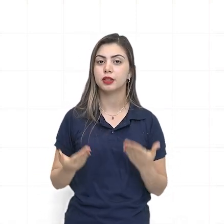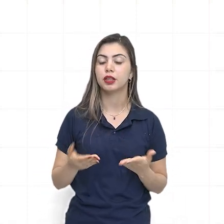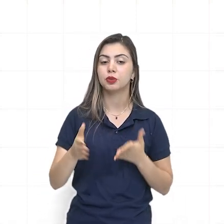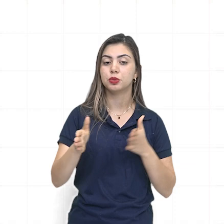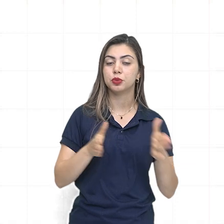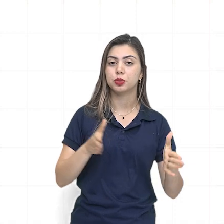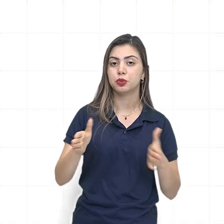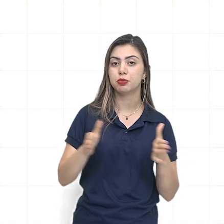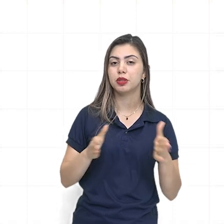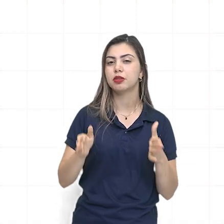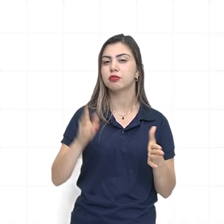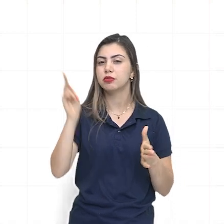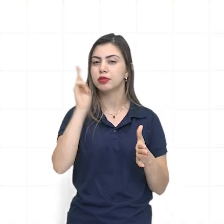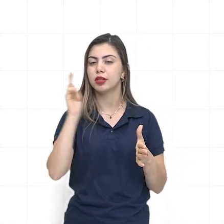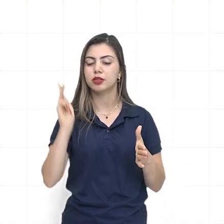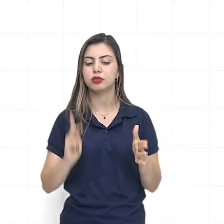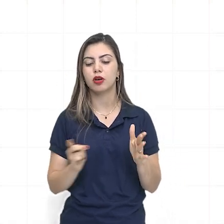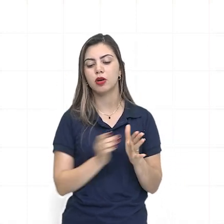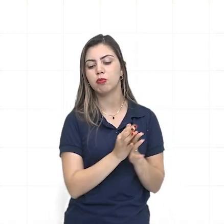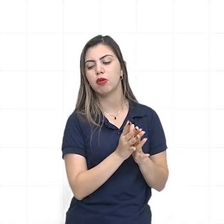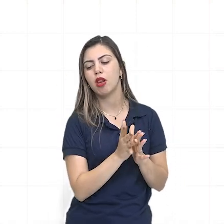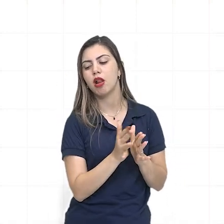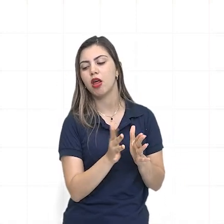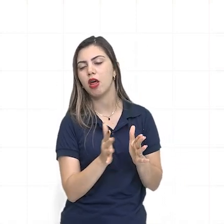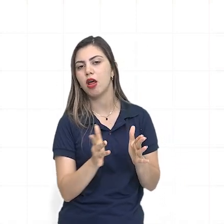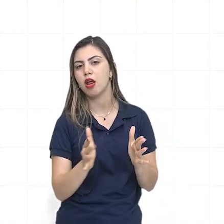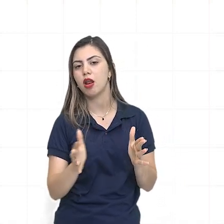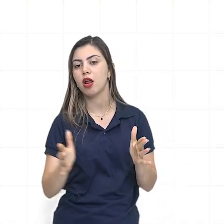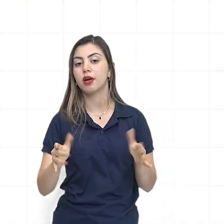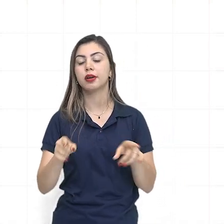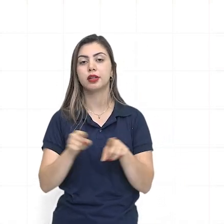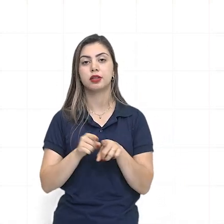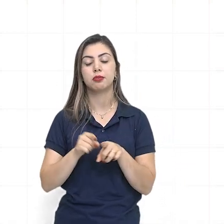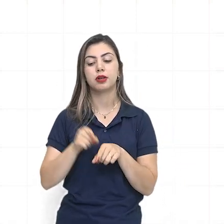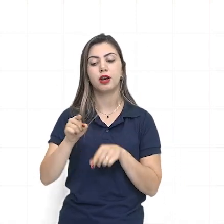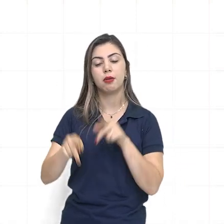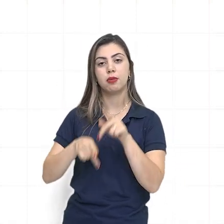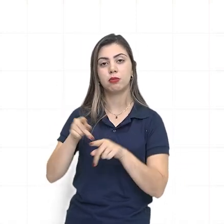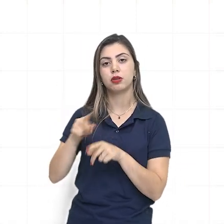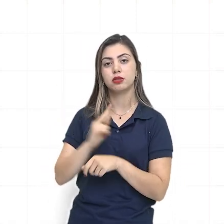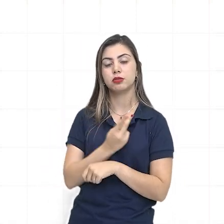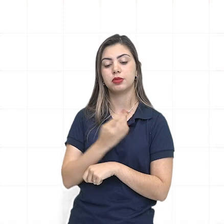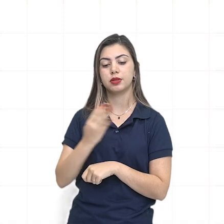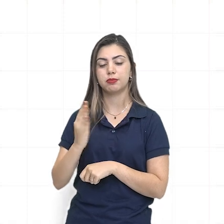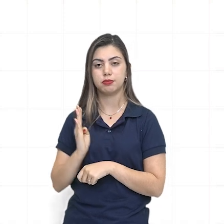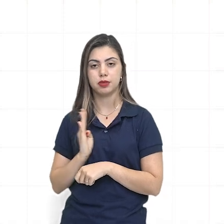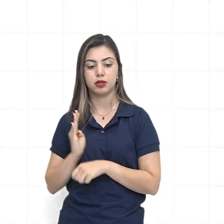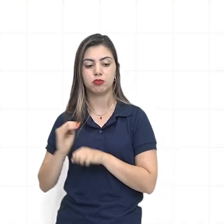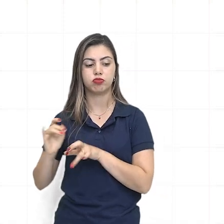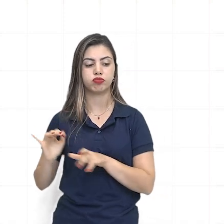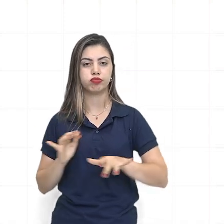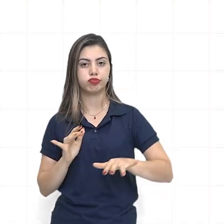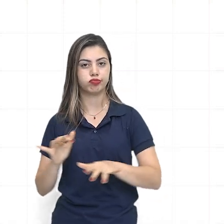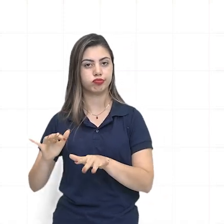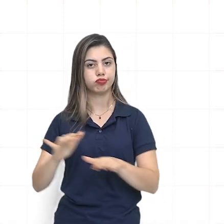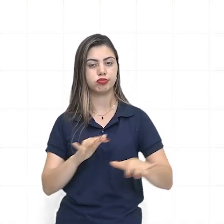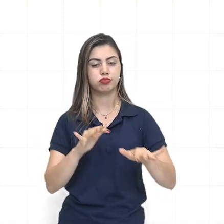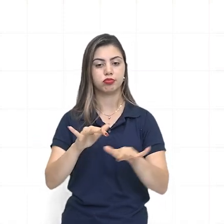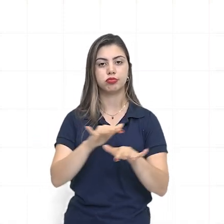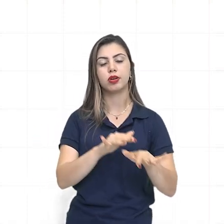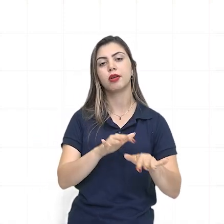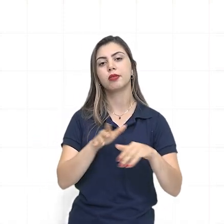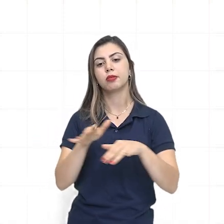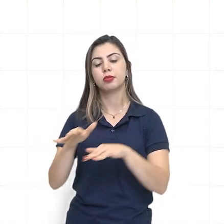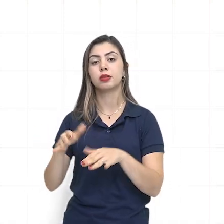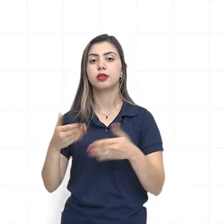durante a história, né, e o percurso do povo hebraico, você tem justamente